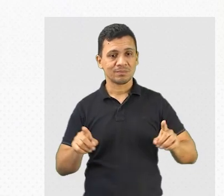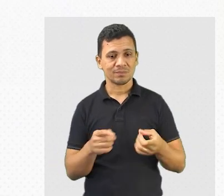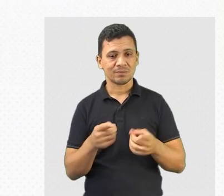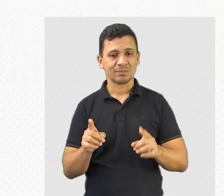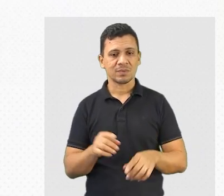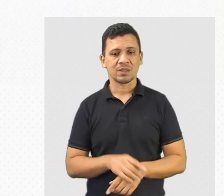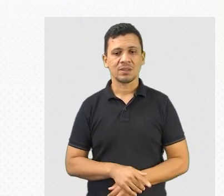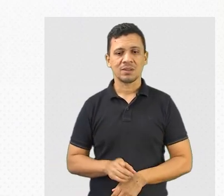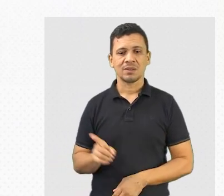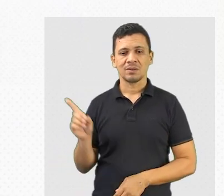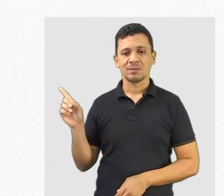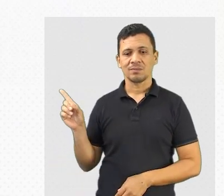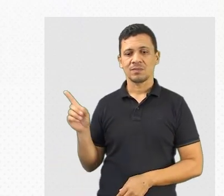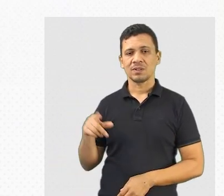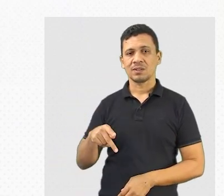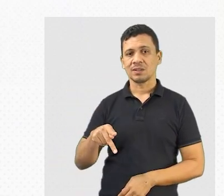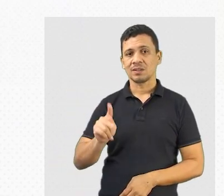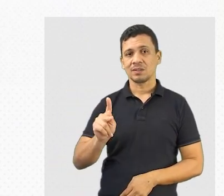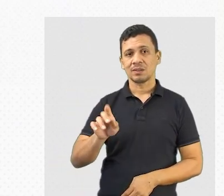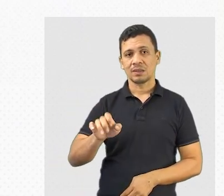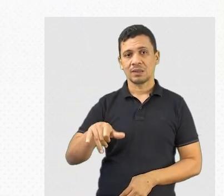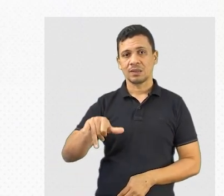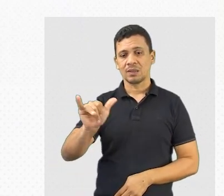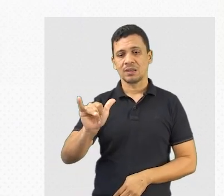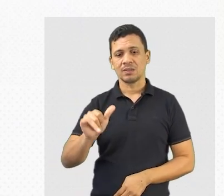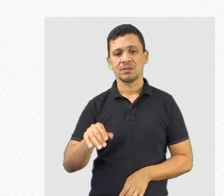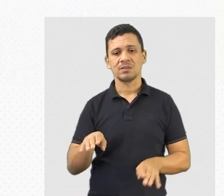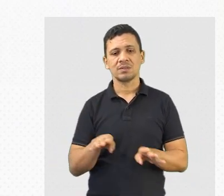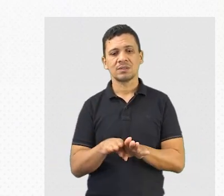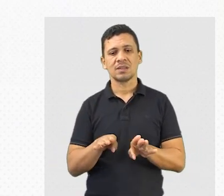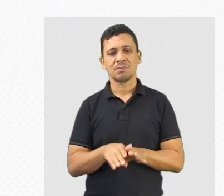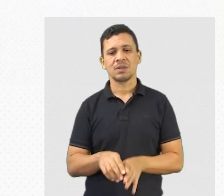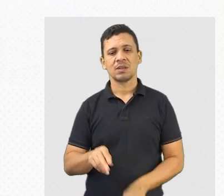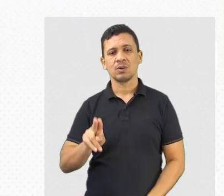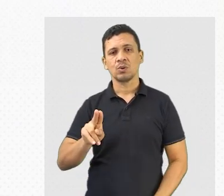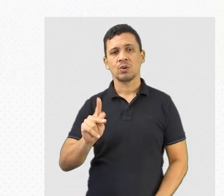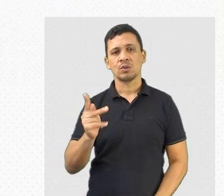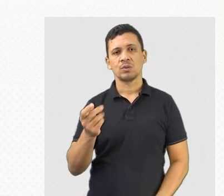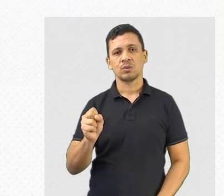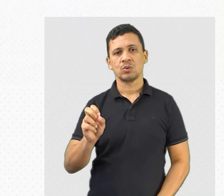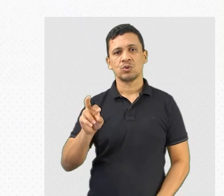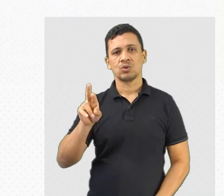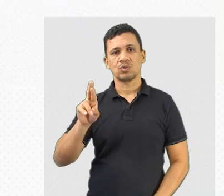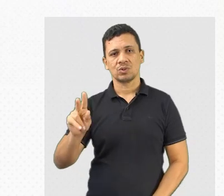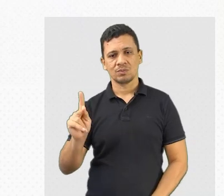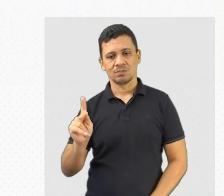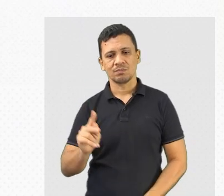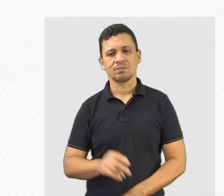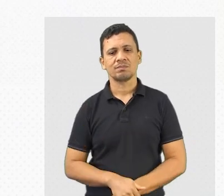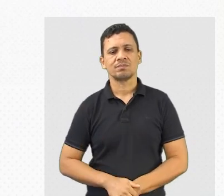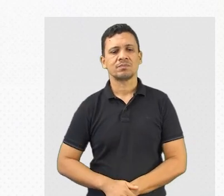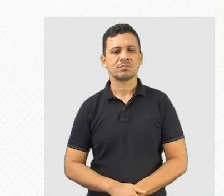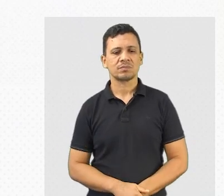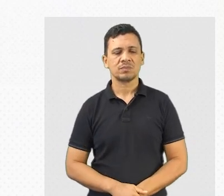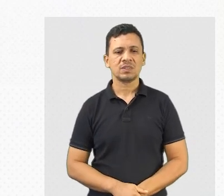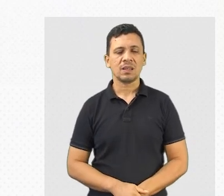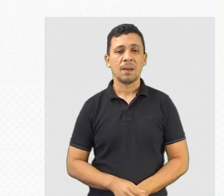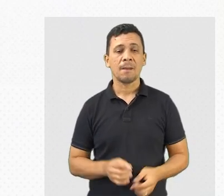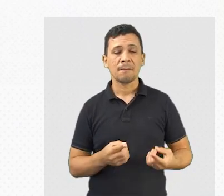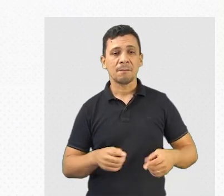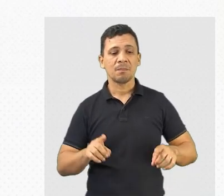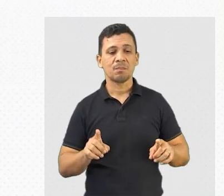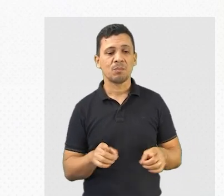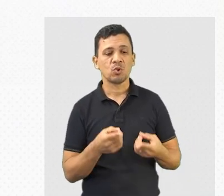Alicia Keys, Usher, como alguns exemplos de cantores desse ritmo. A música country. A gente